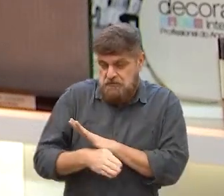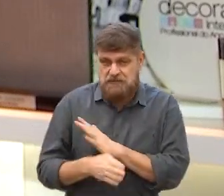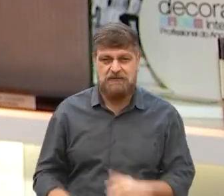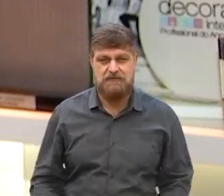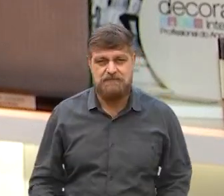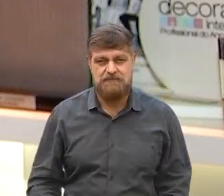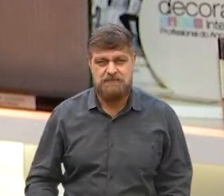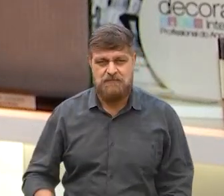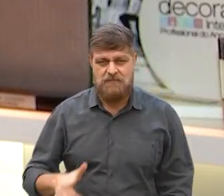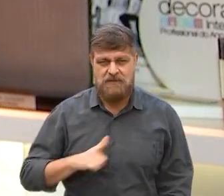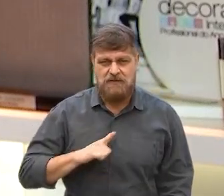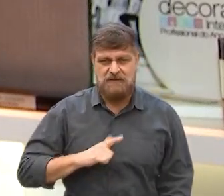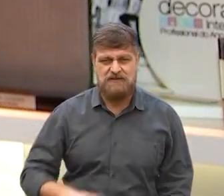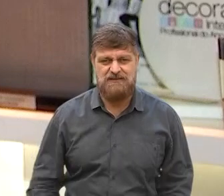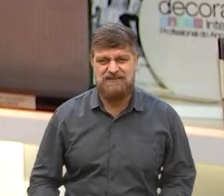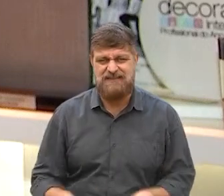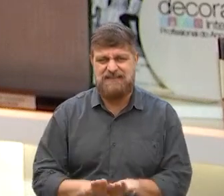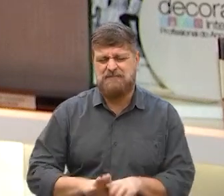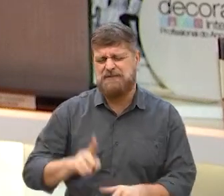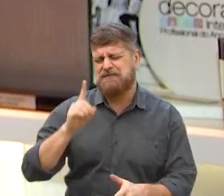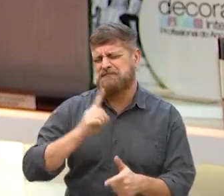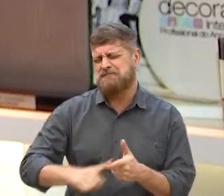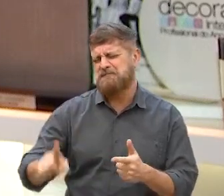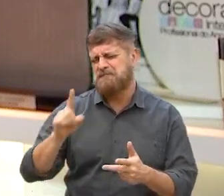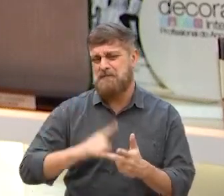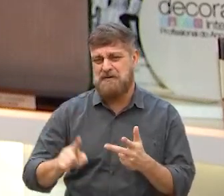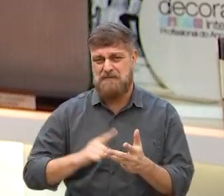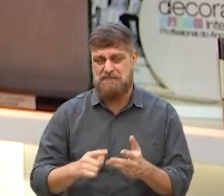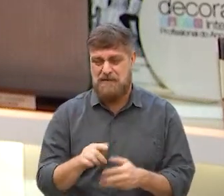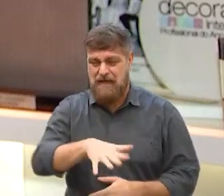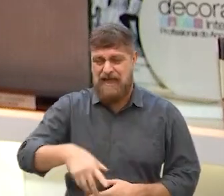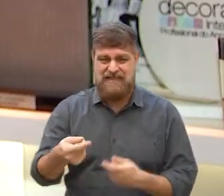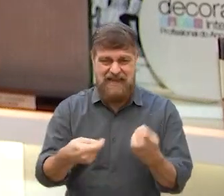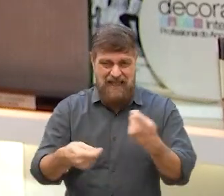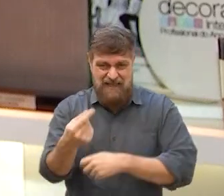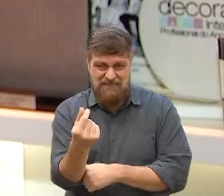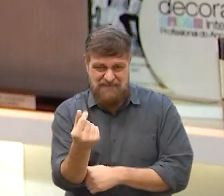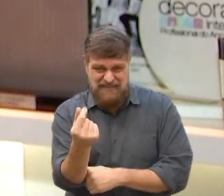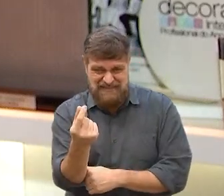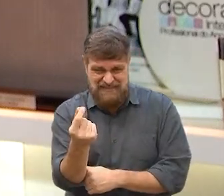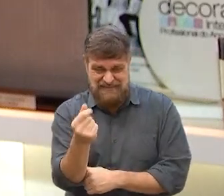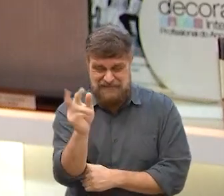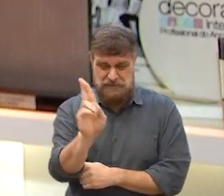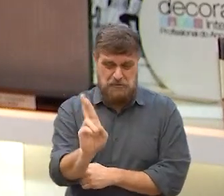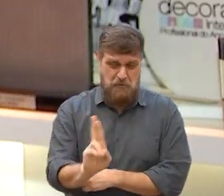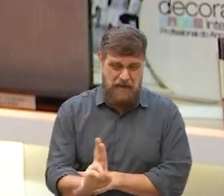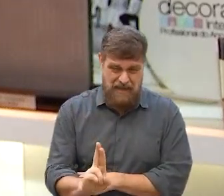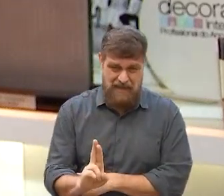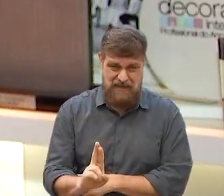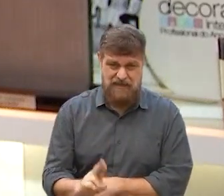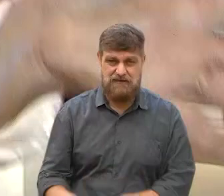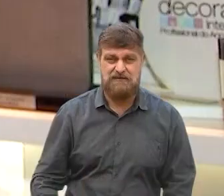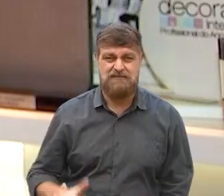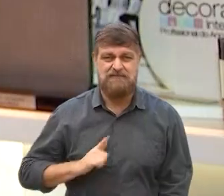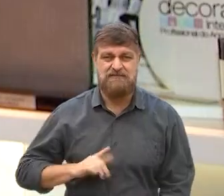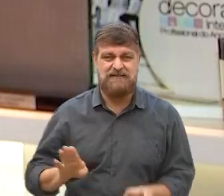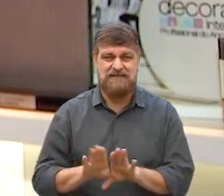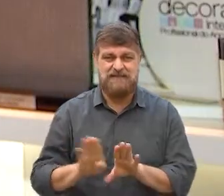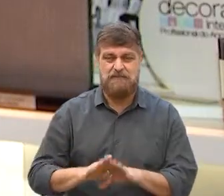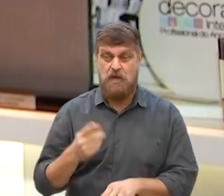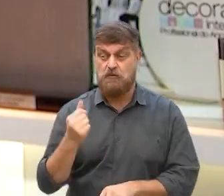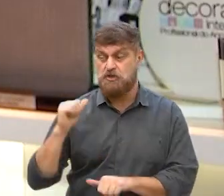Todos eles trabalham todos os sistemas. Então, o imóvel que é colocado na Criar, os corretores da Cássia Dalla e da